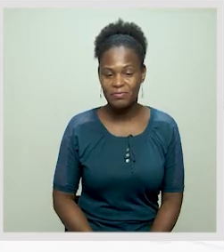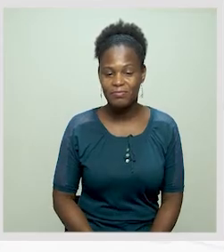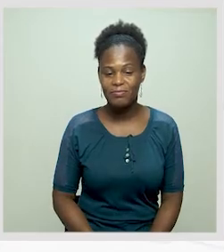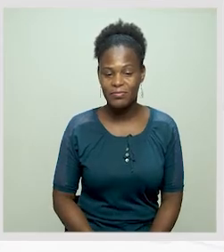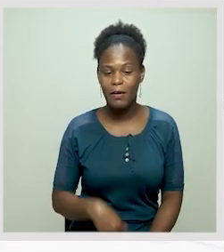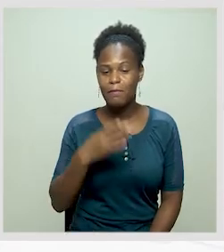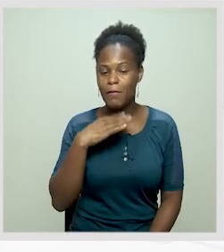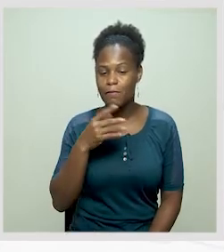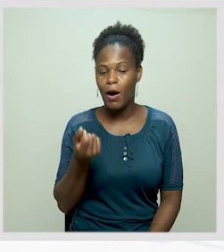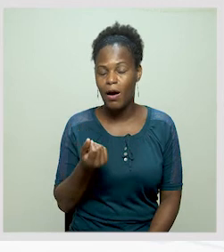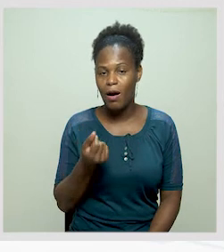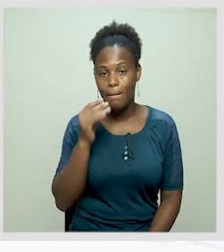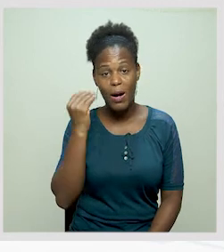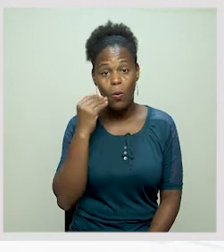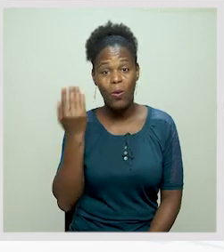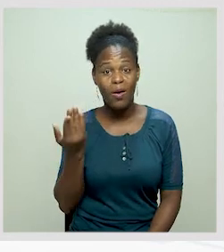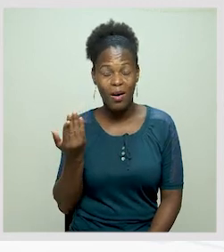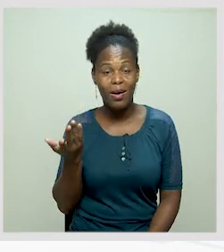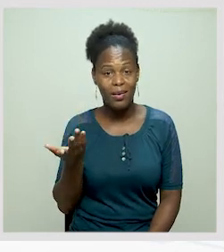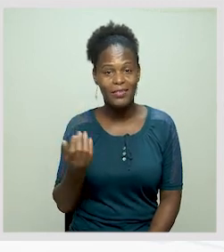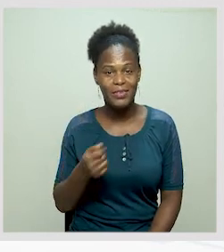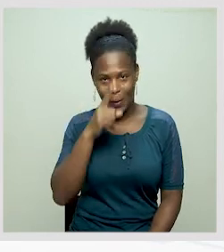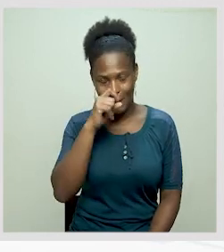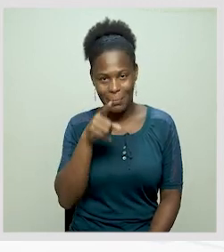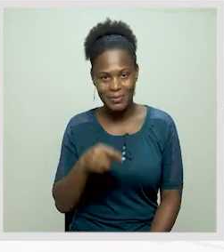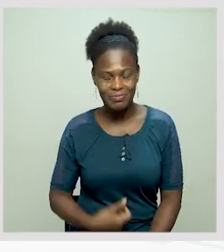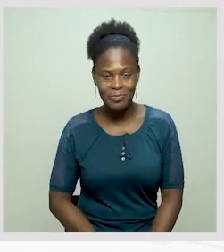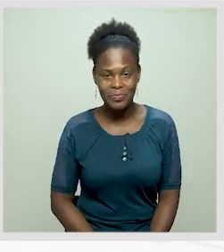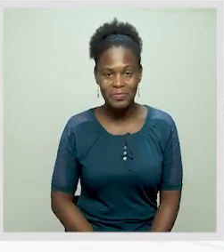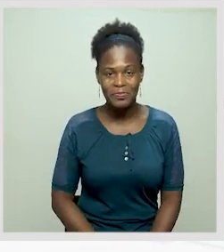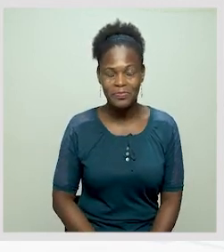Um empréstimo a um banco.